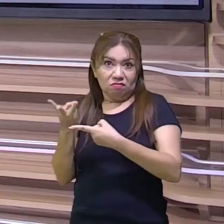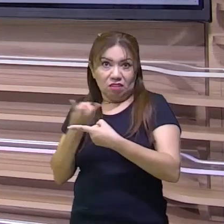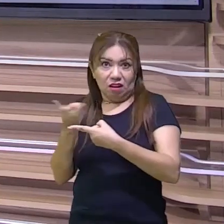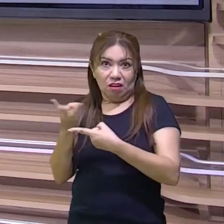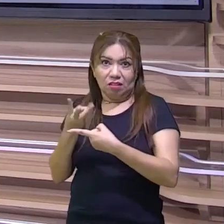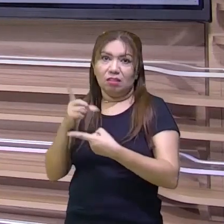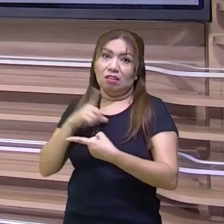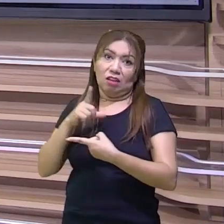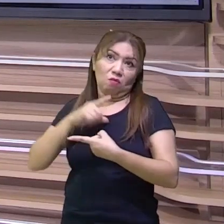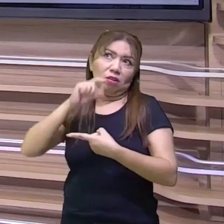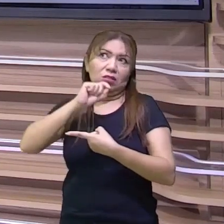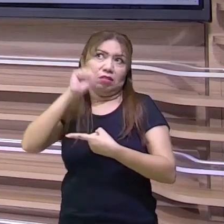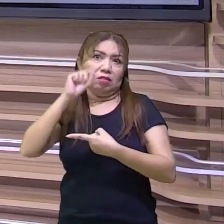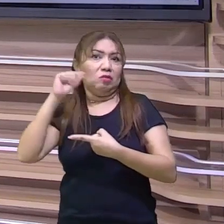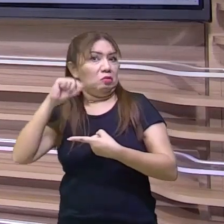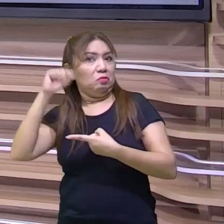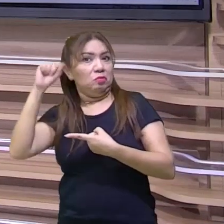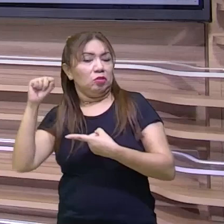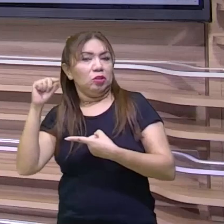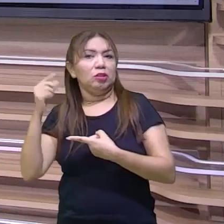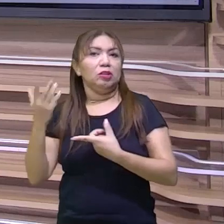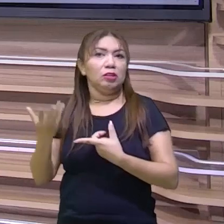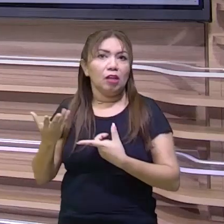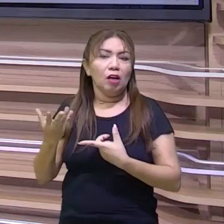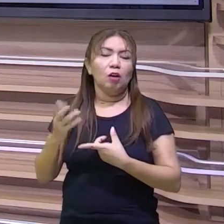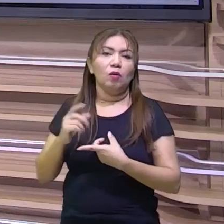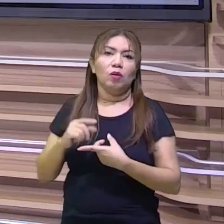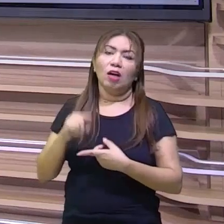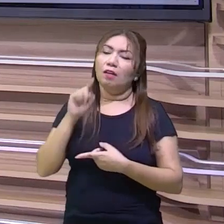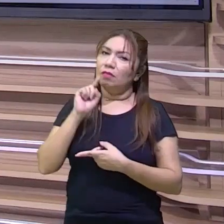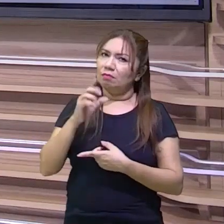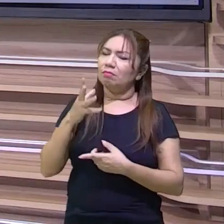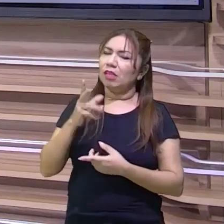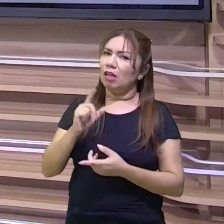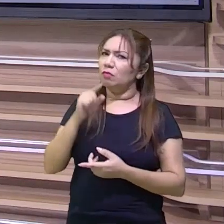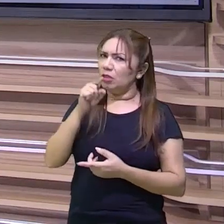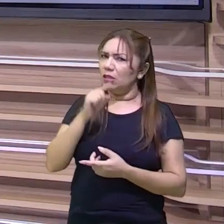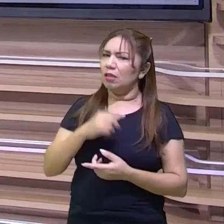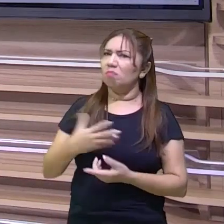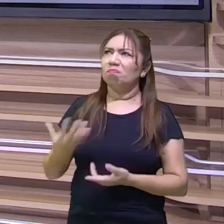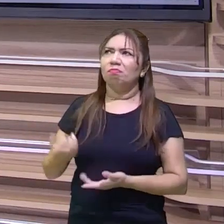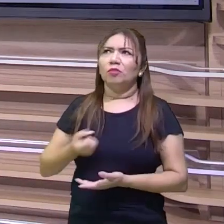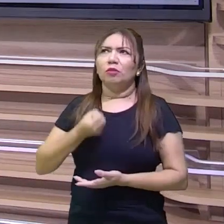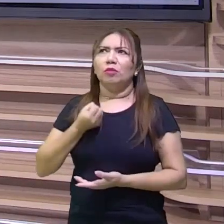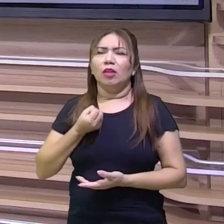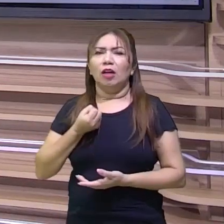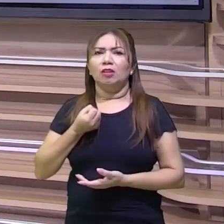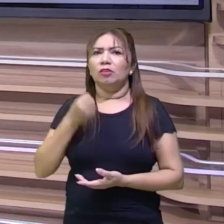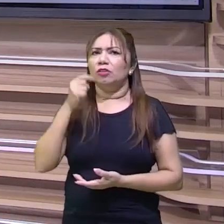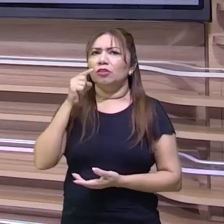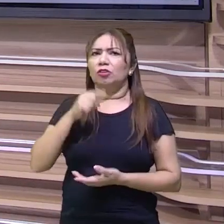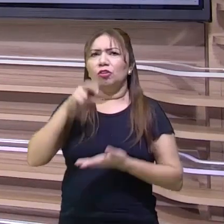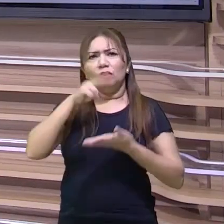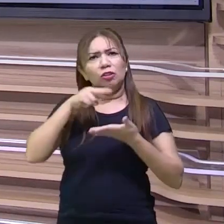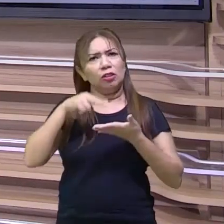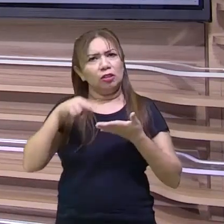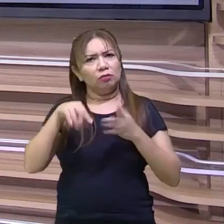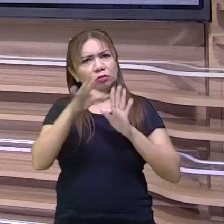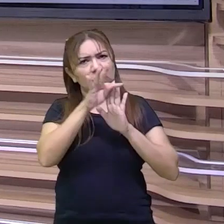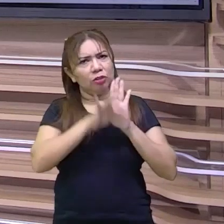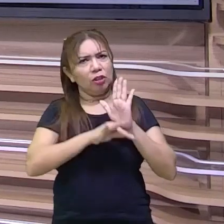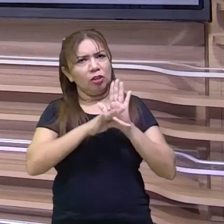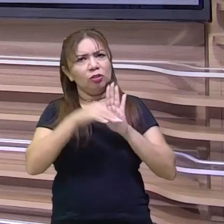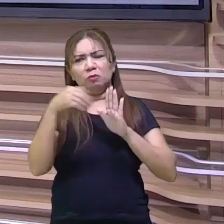acento agudo, do acento circunflexo. Então, caso vocês tenham a possibilidade de olhar em texto, em algum lugar que vocês tenham